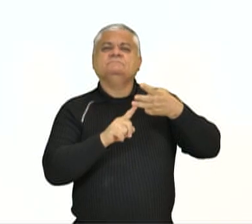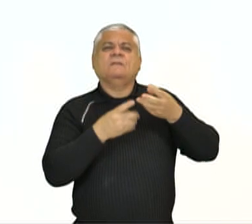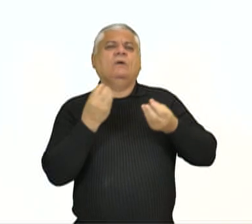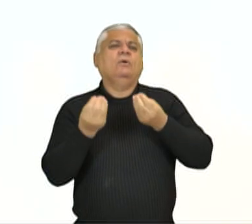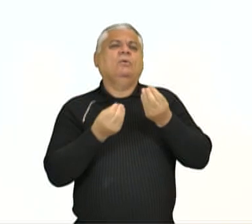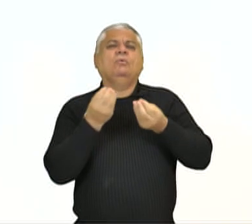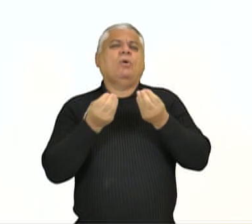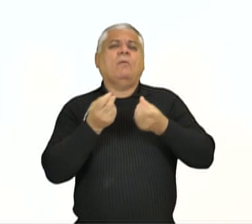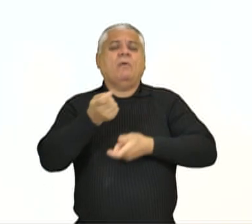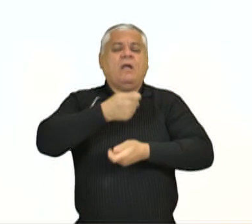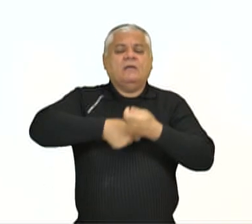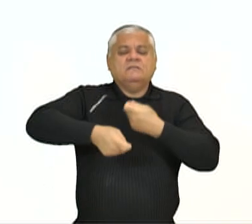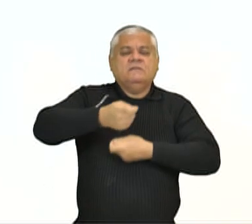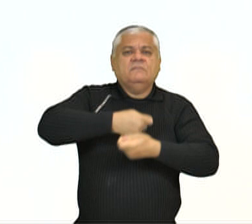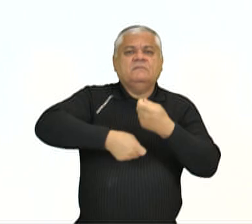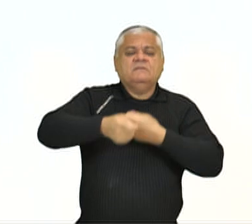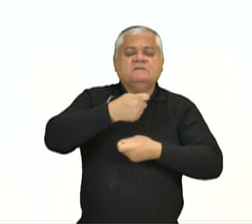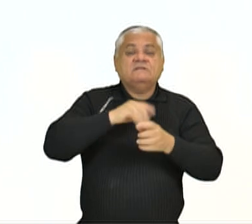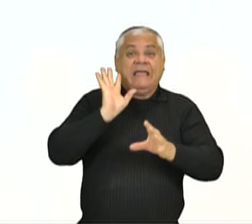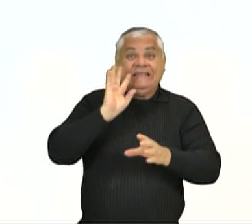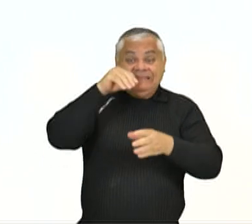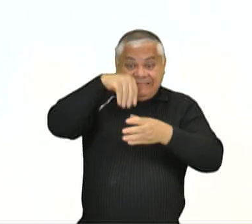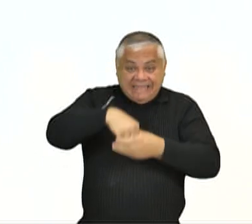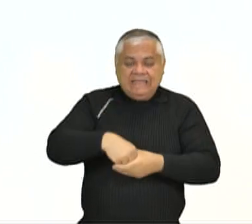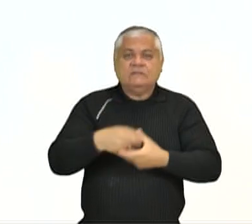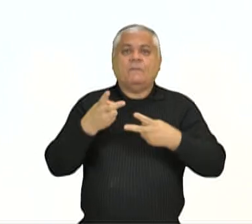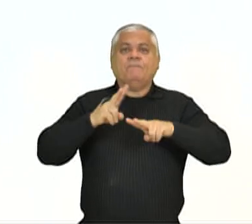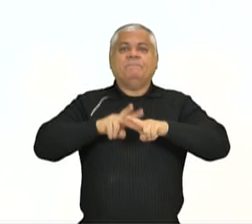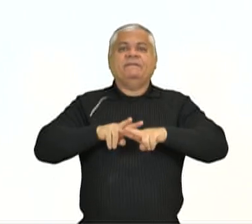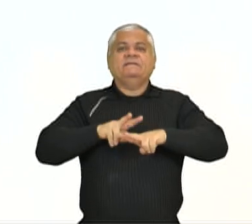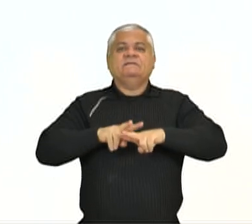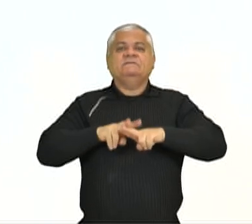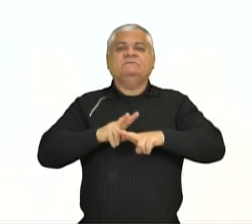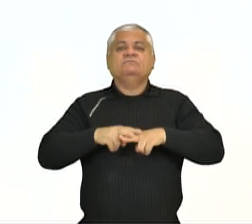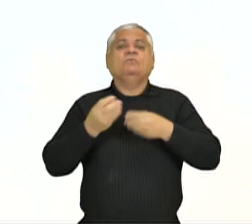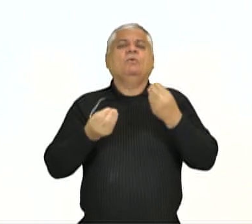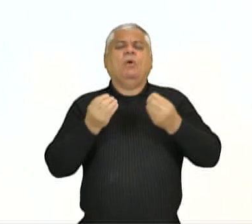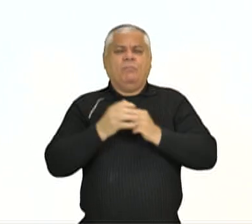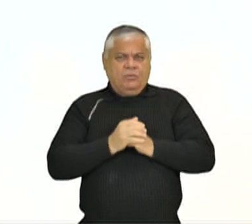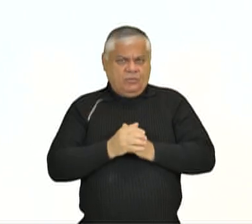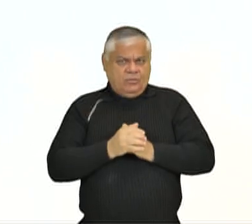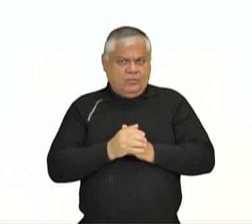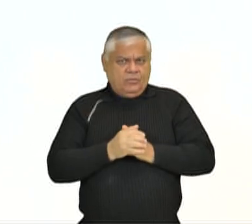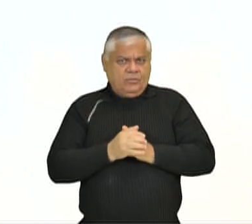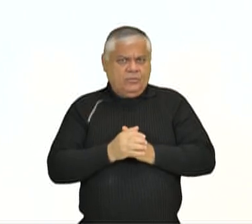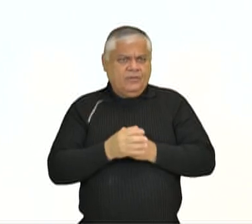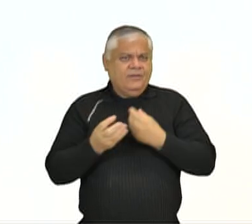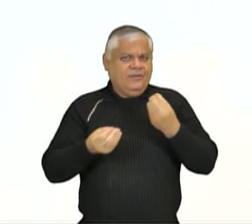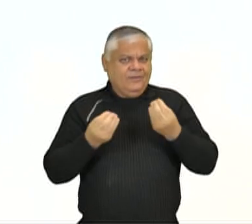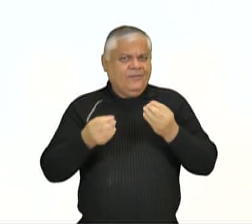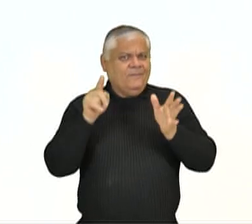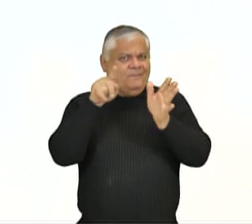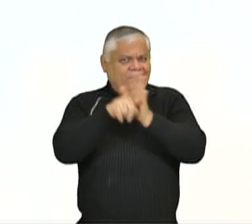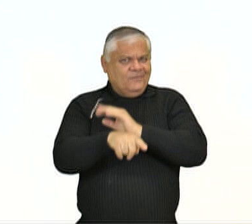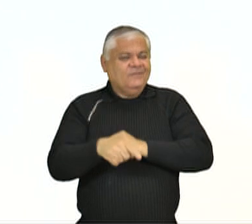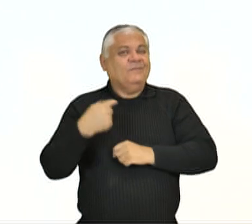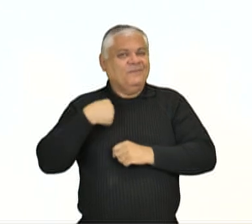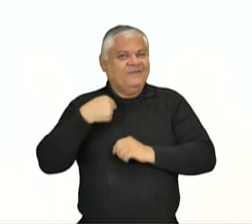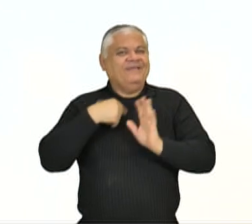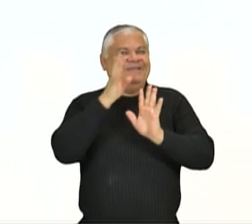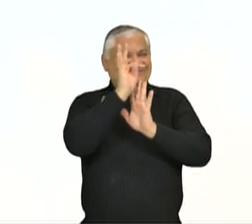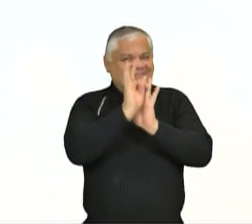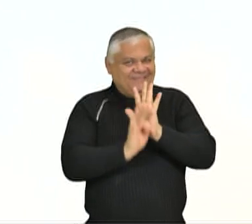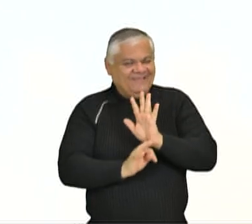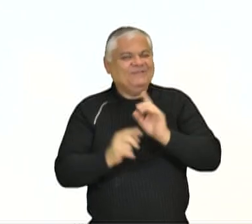é a administração entre os detentos e os presos lá dentro? Por que dessa pergunta? Porque nosso texto vai girar em torno